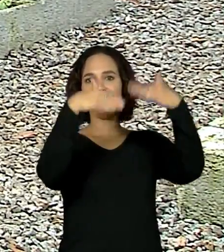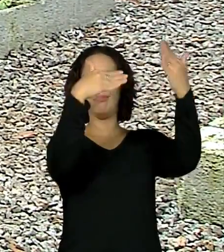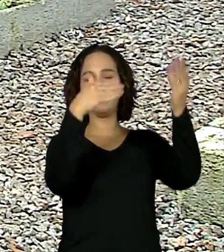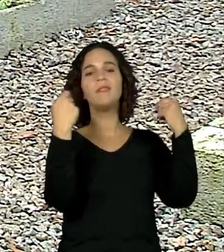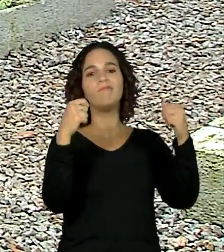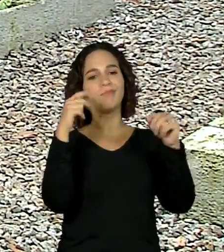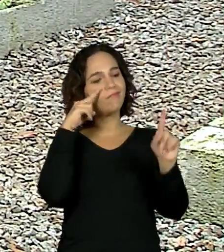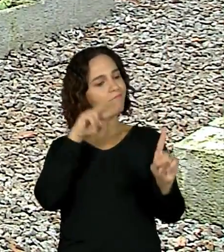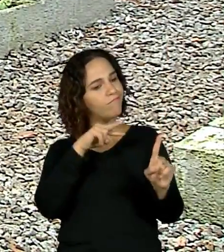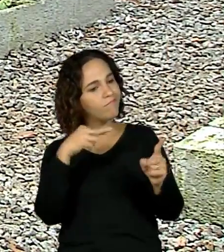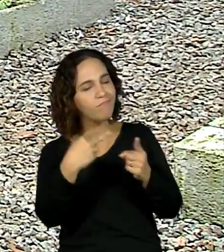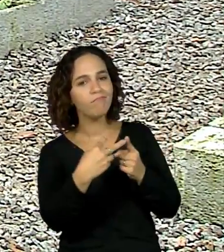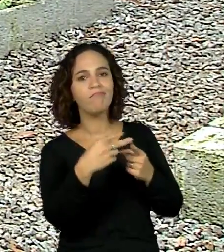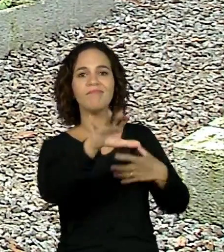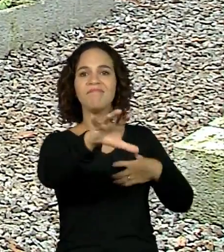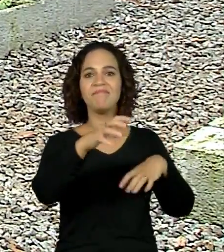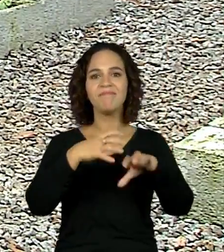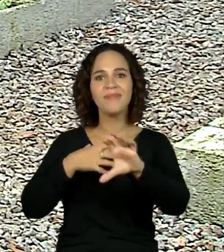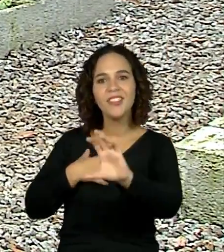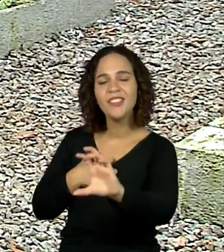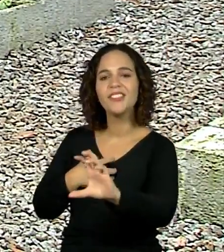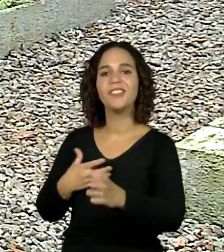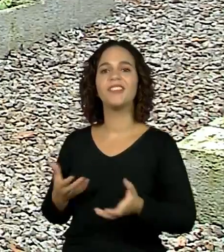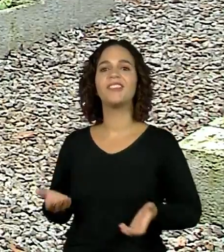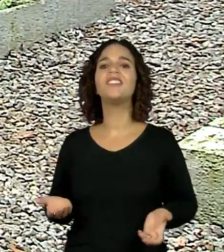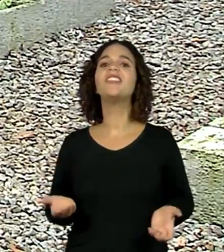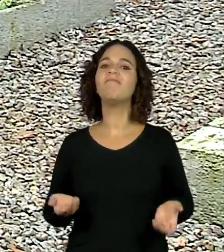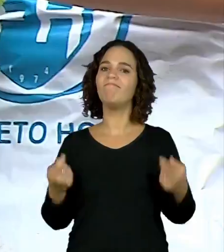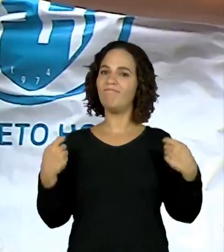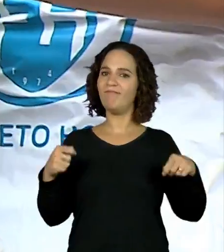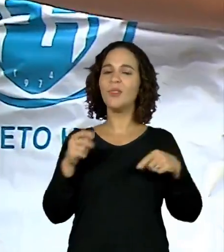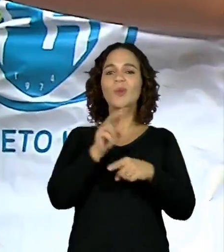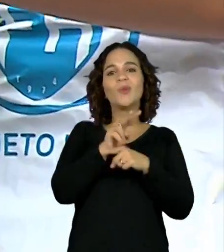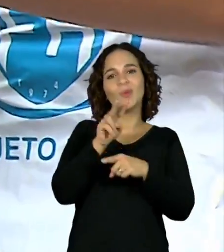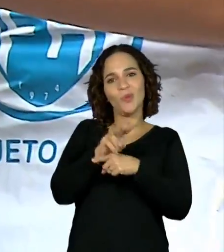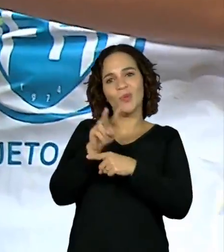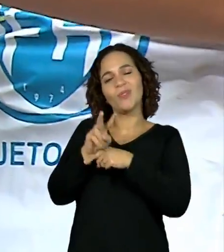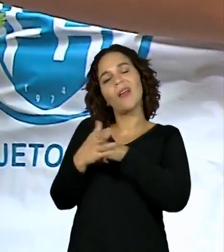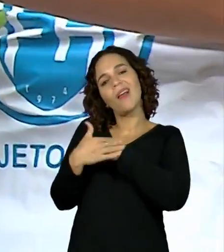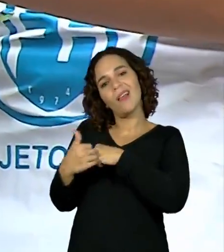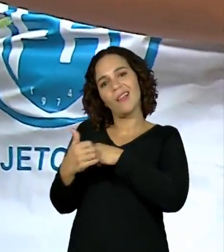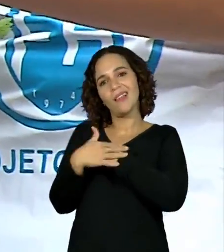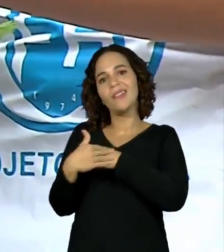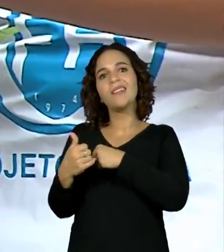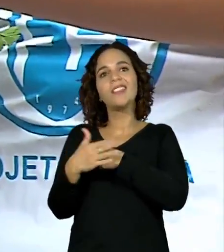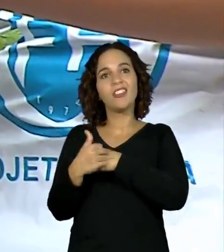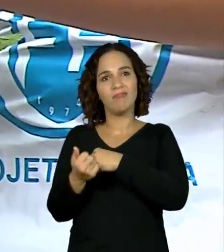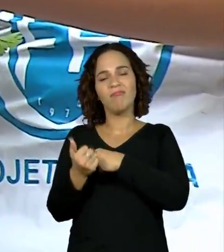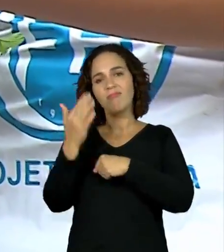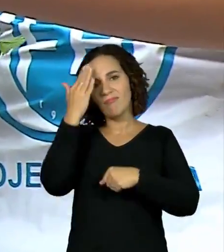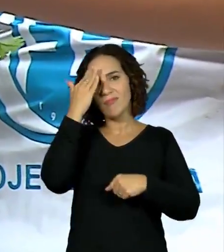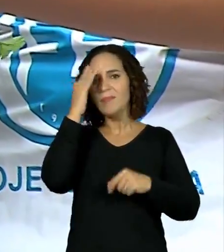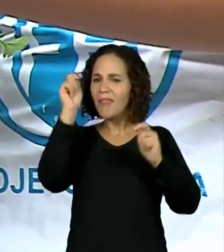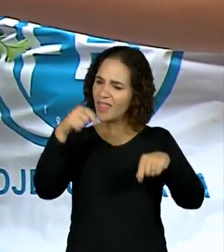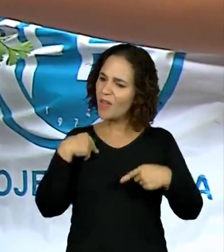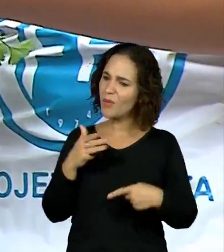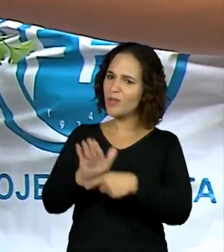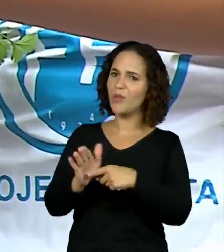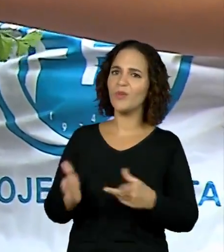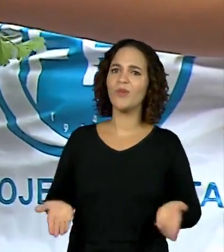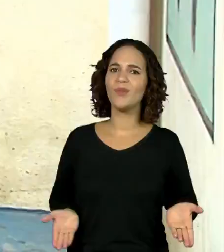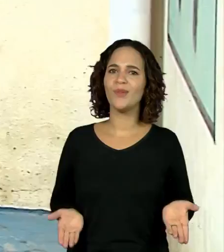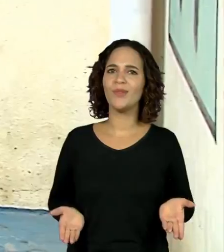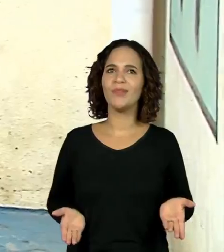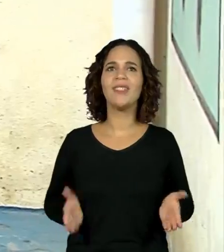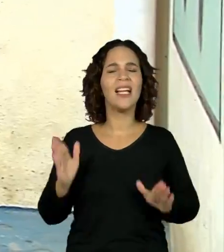olhar para o outro com um pouco mais de cuidado, com carinho, e saber que pode ajudar, mesmo